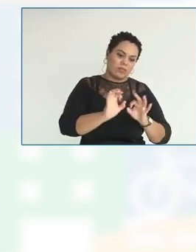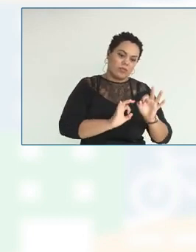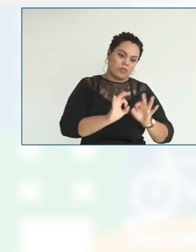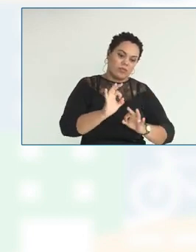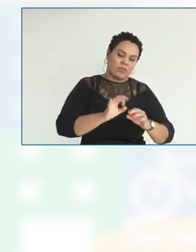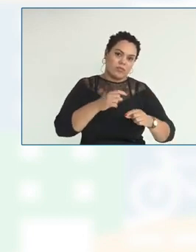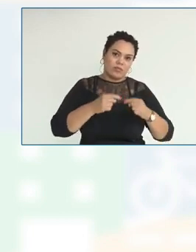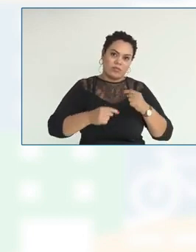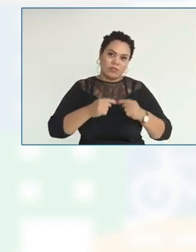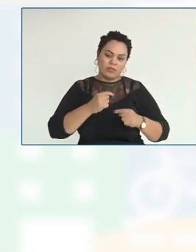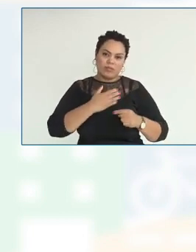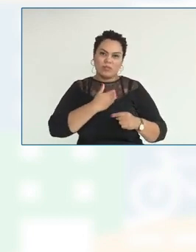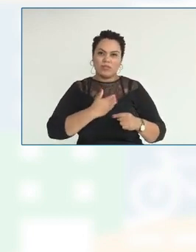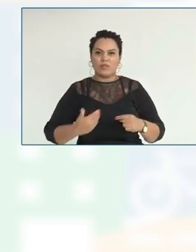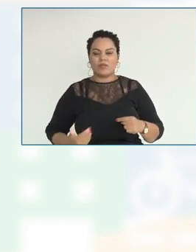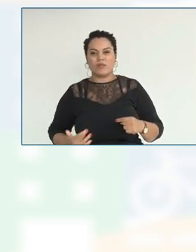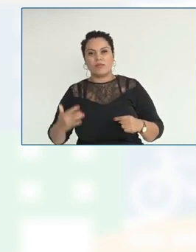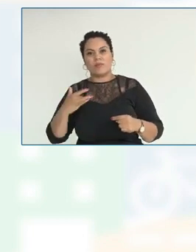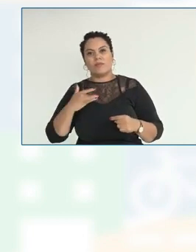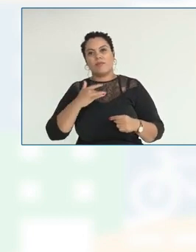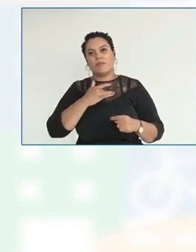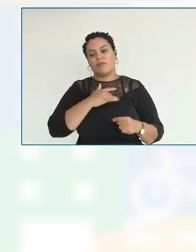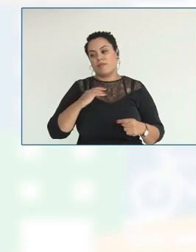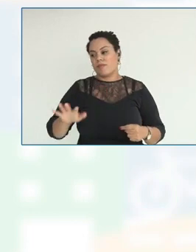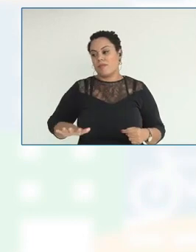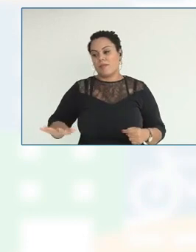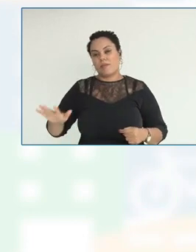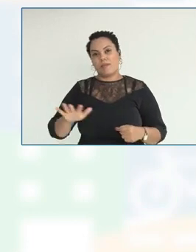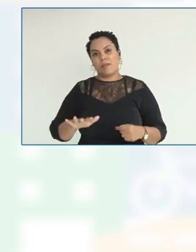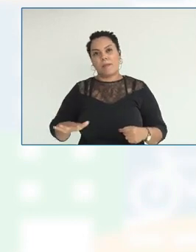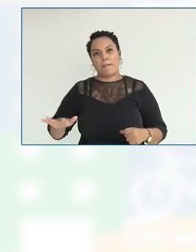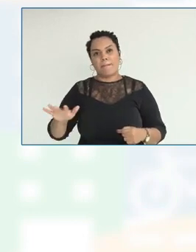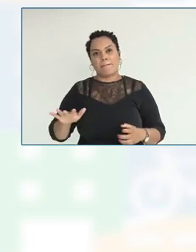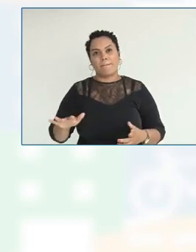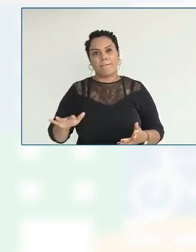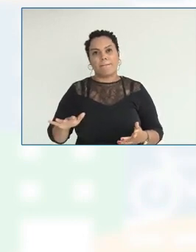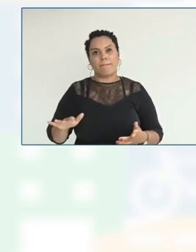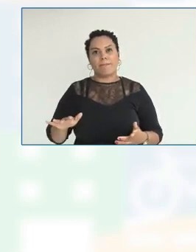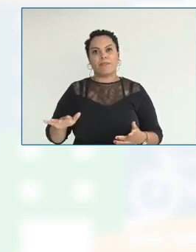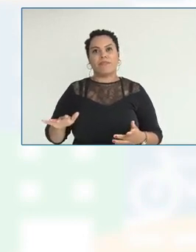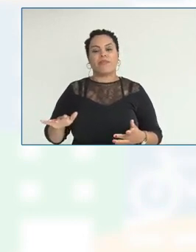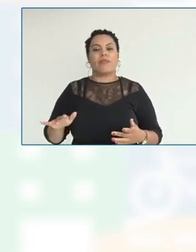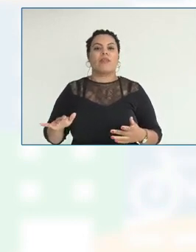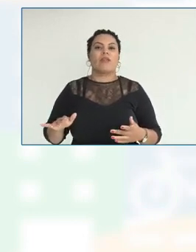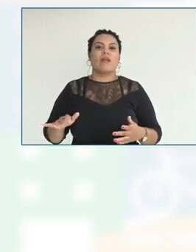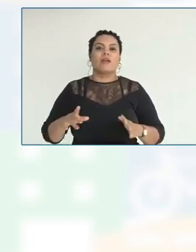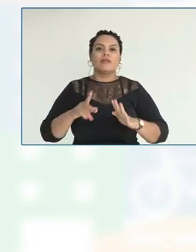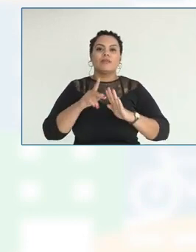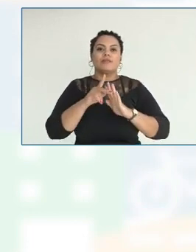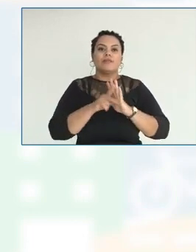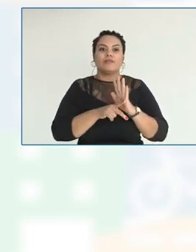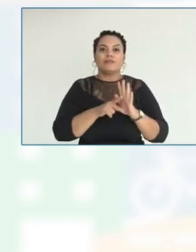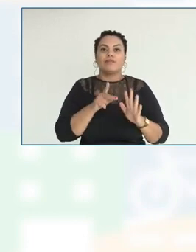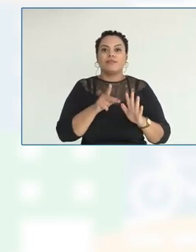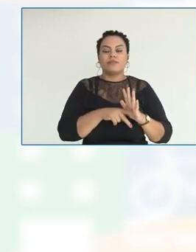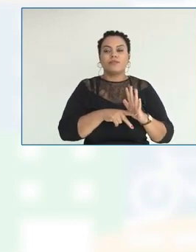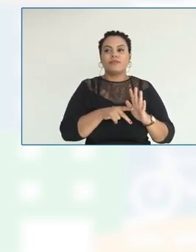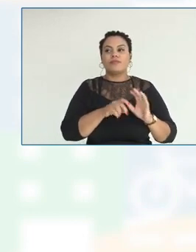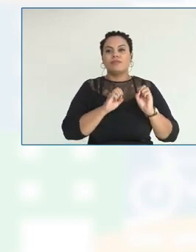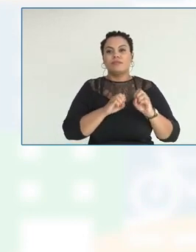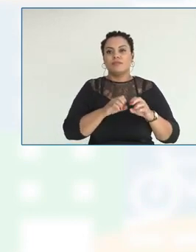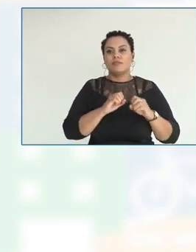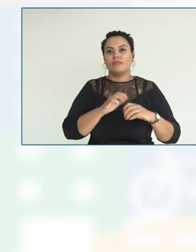Isso é realizado pela área de vigilância do Programa Municipal de Prevenção e Controle de Intoxicações. E capacitar os profissionais do Serviço de Saúde